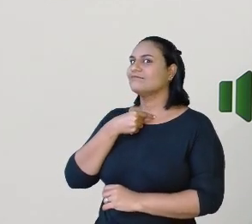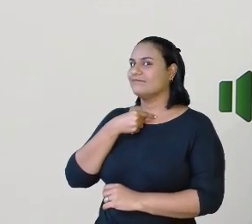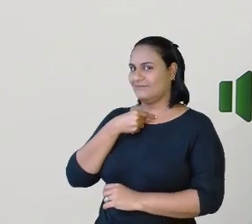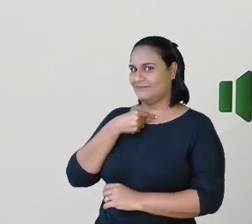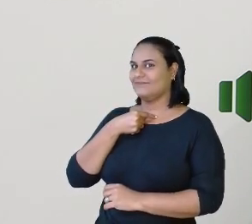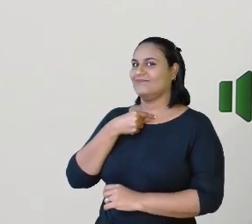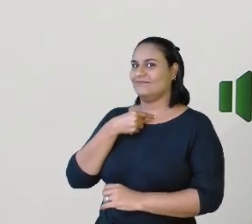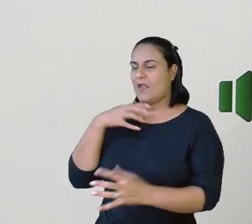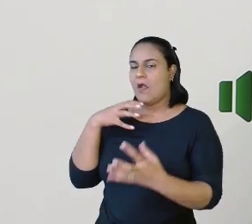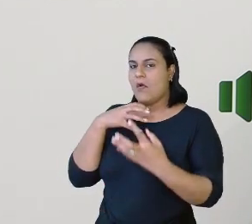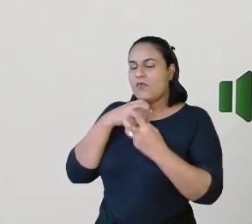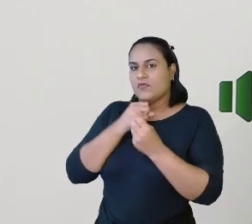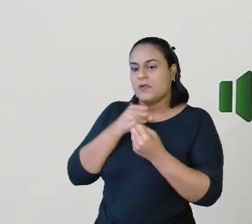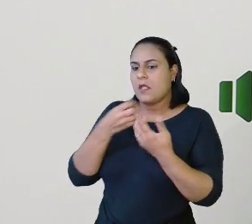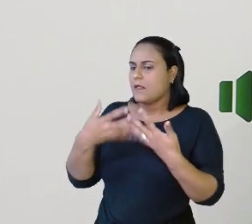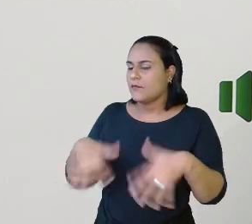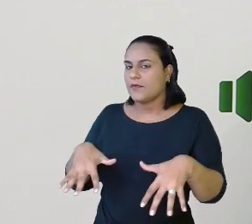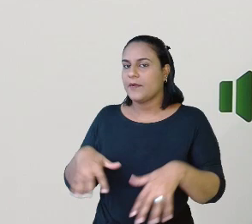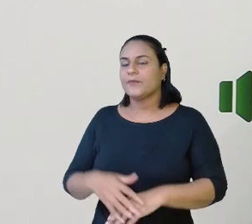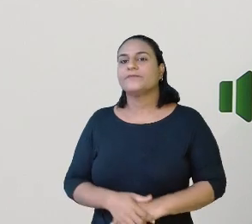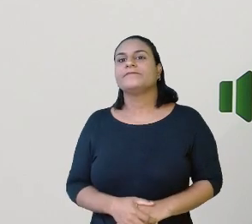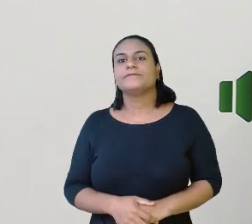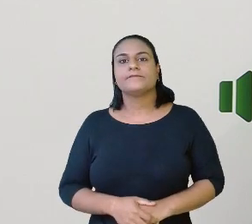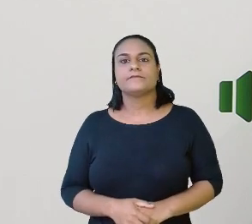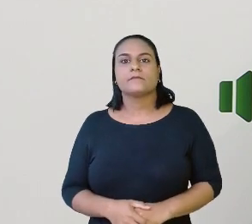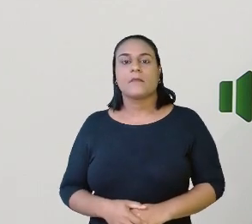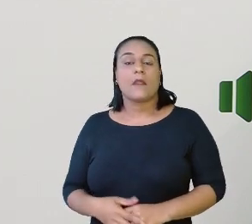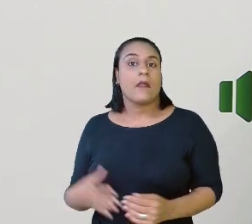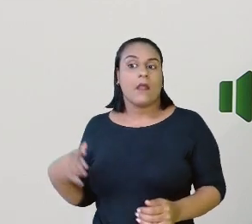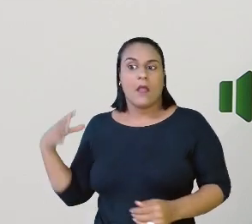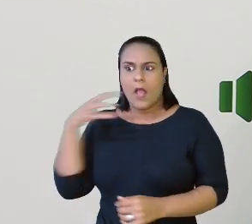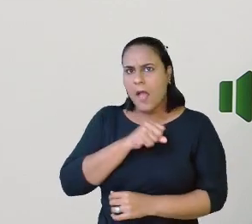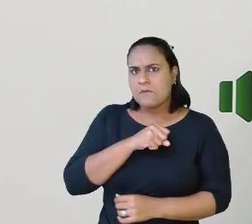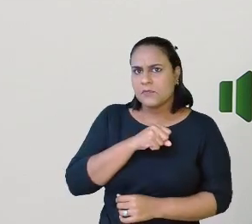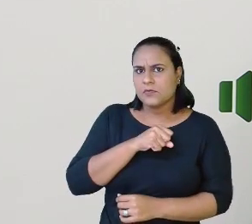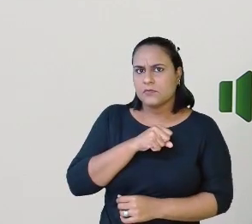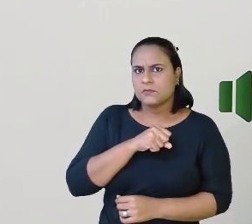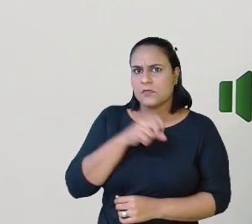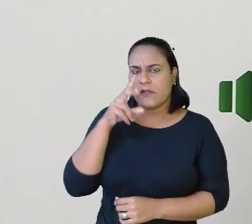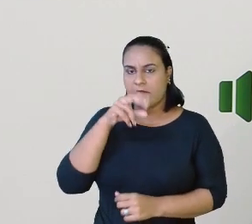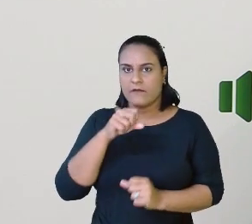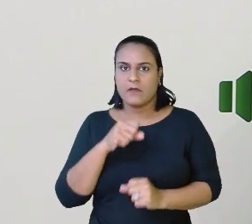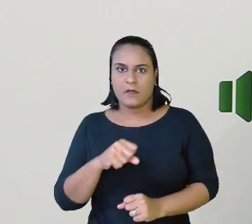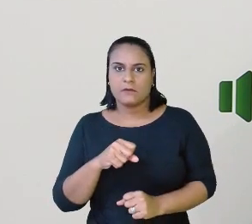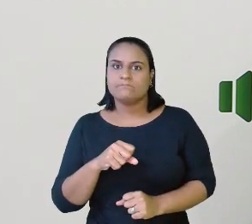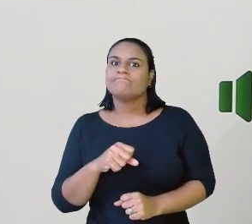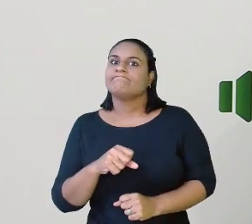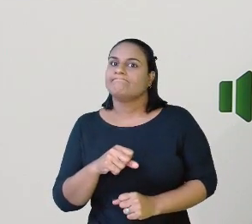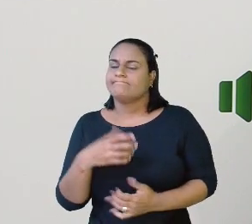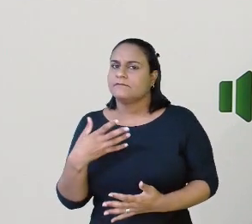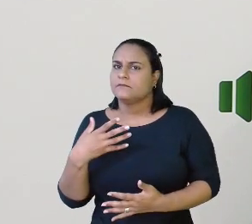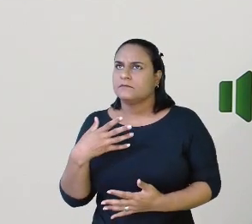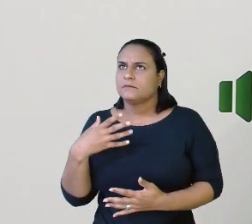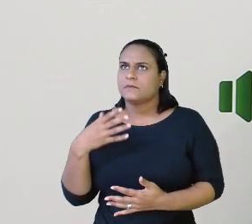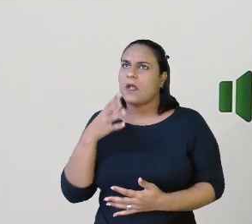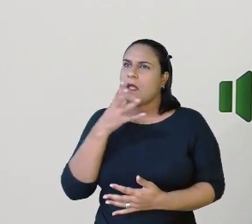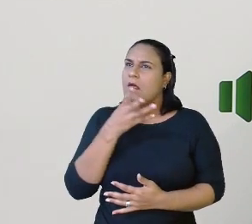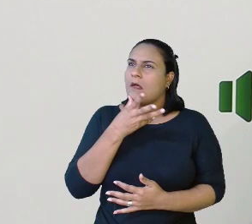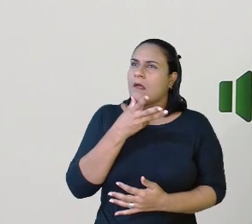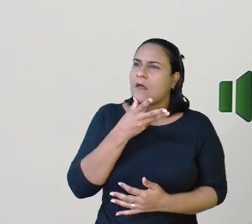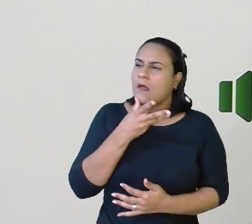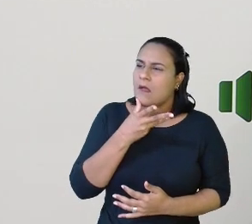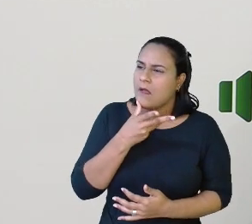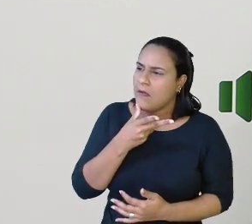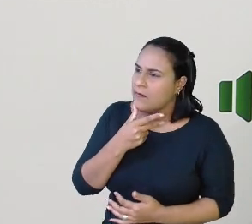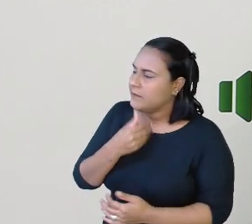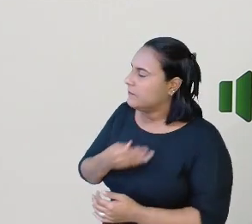desses músculos aí é involuntária. A velocidade é que muda, a velocidade é lenta. Como assim velocidade lenta?